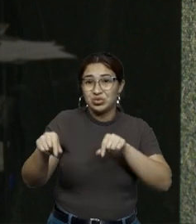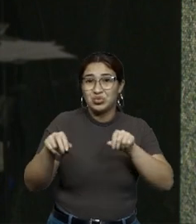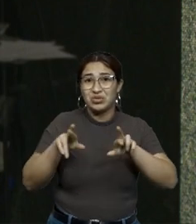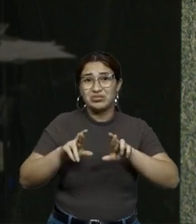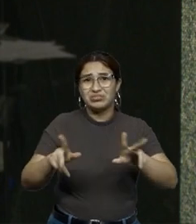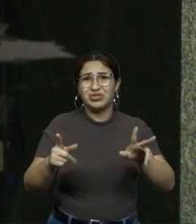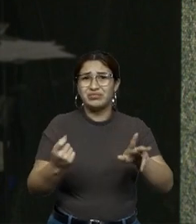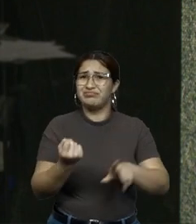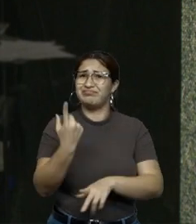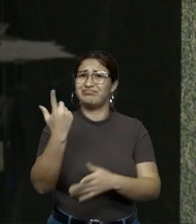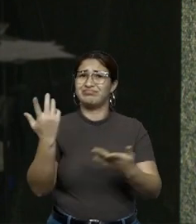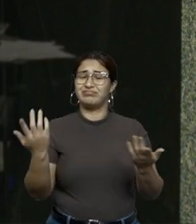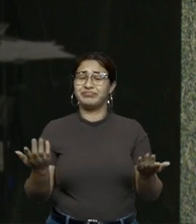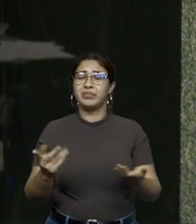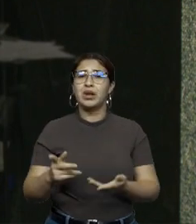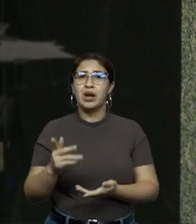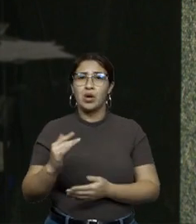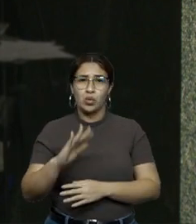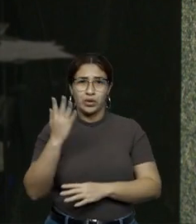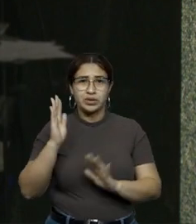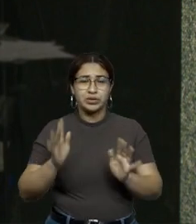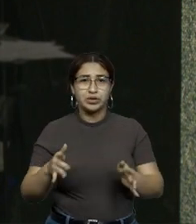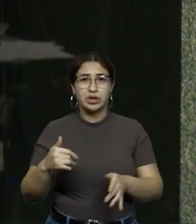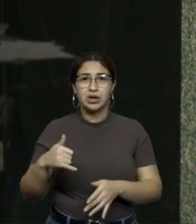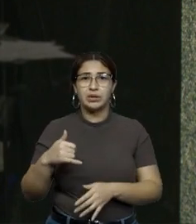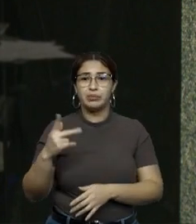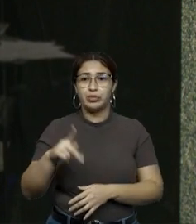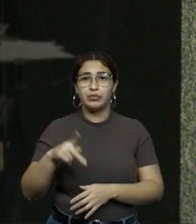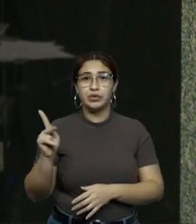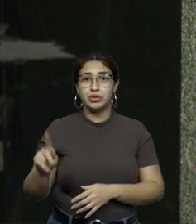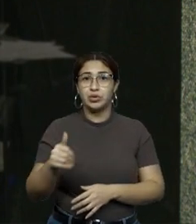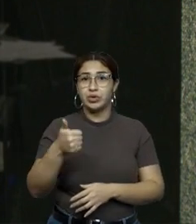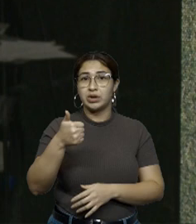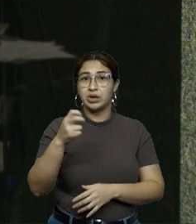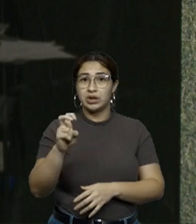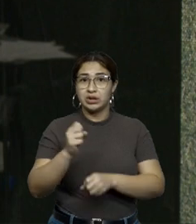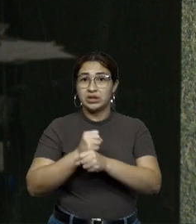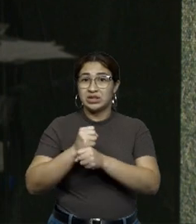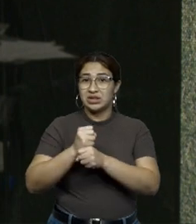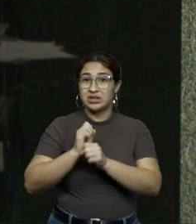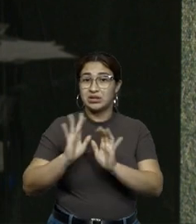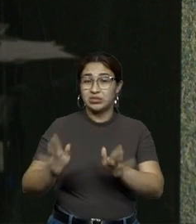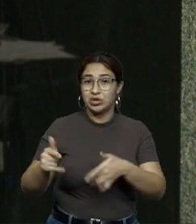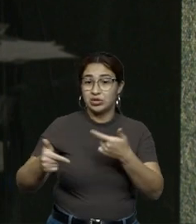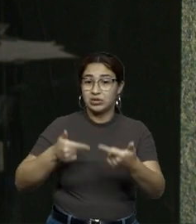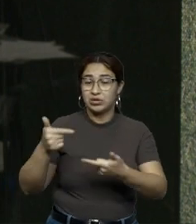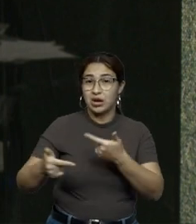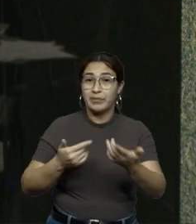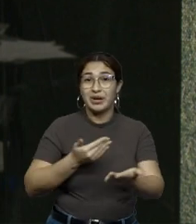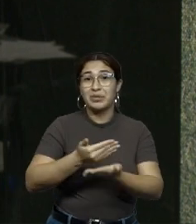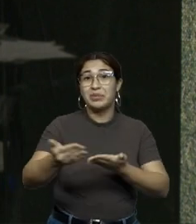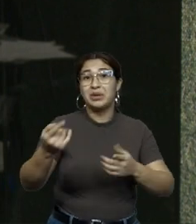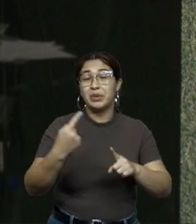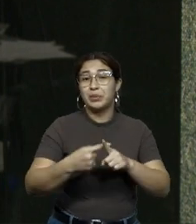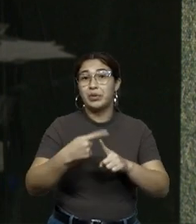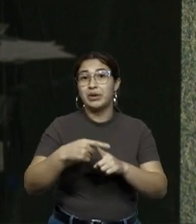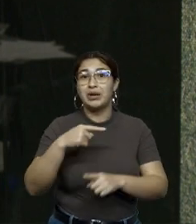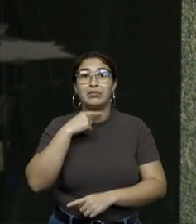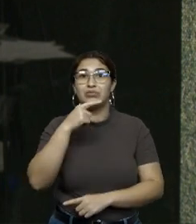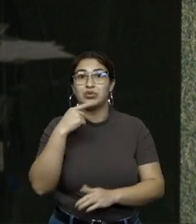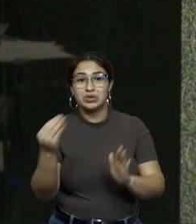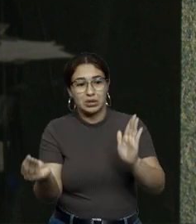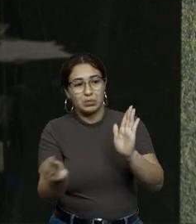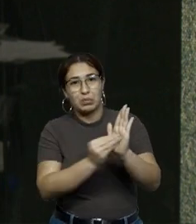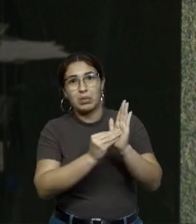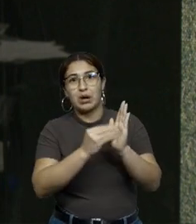professora as vezes que nem aconteceu a nossa regional com 10 15 anos de serviço acabou perdendo por que não estava lá e não gostou e